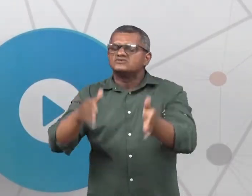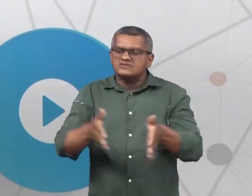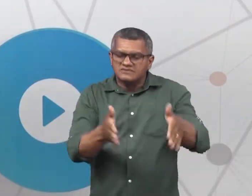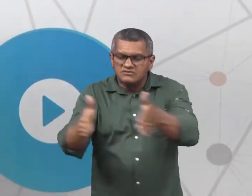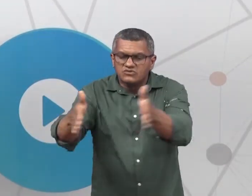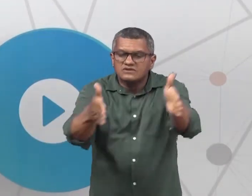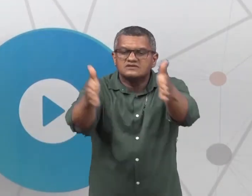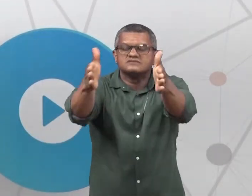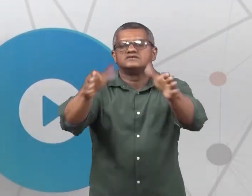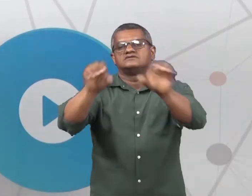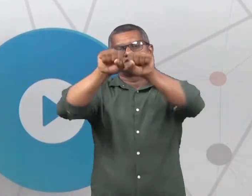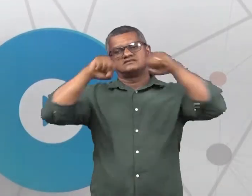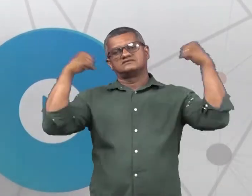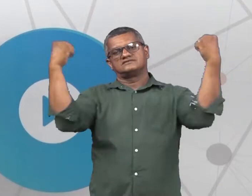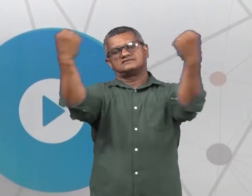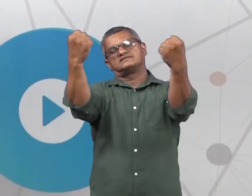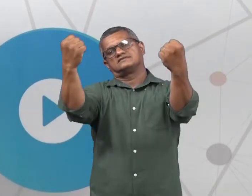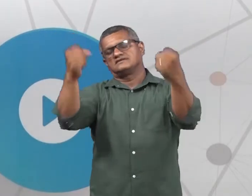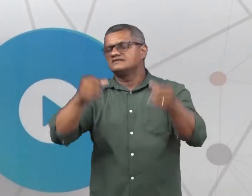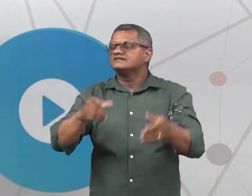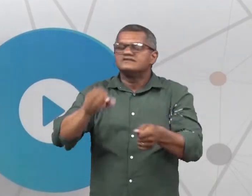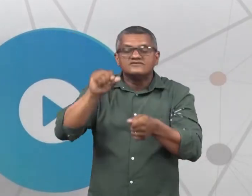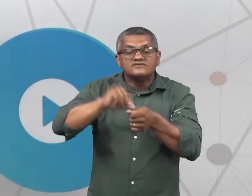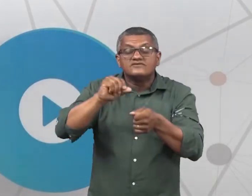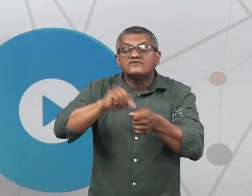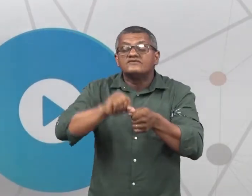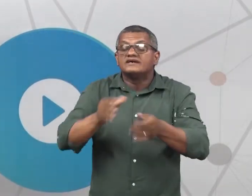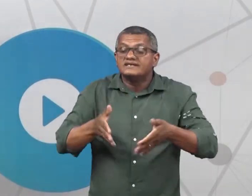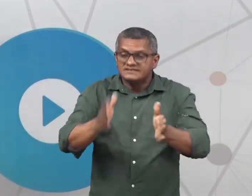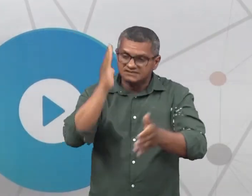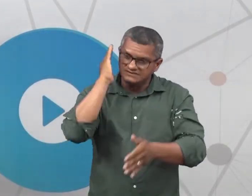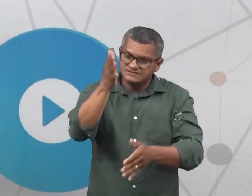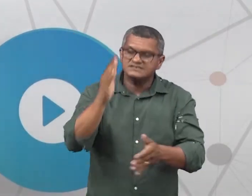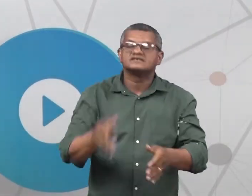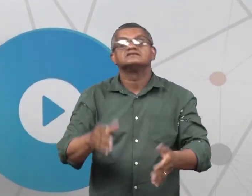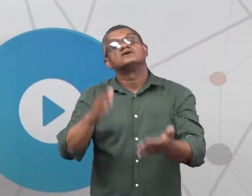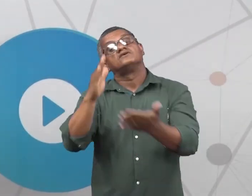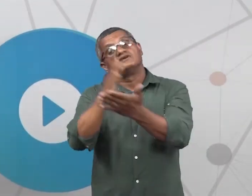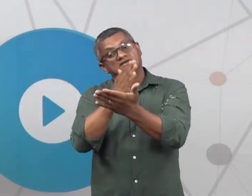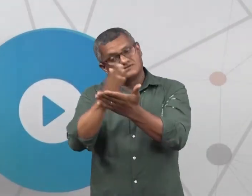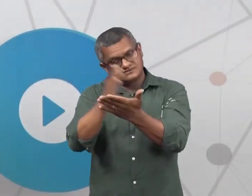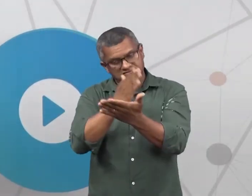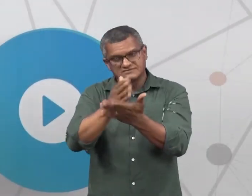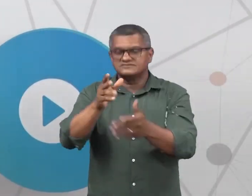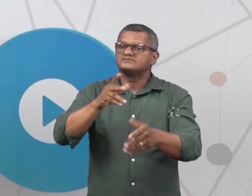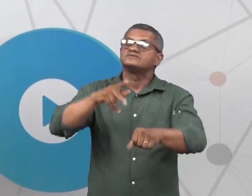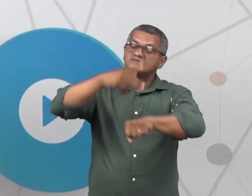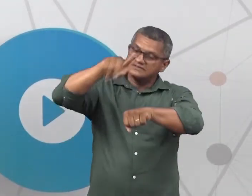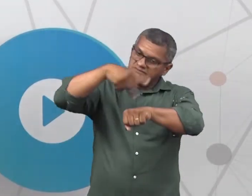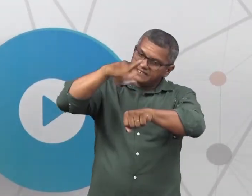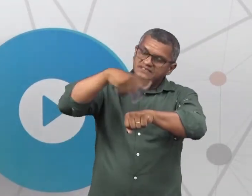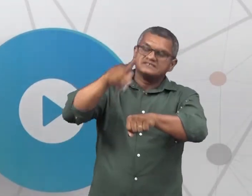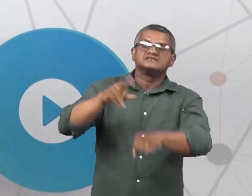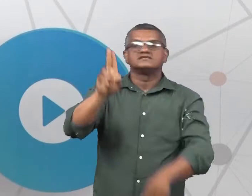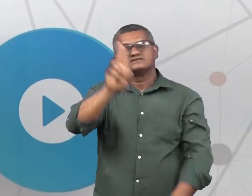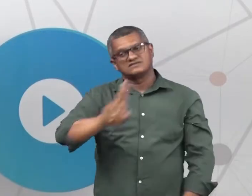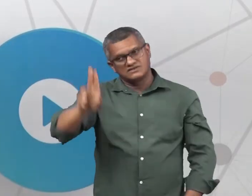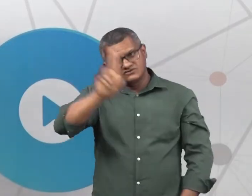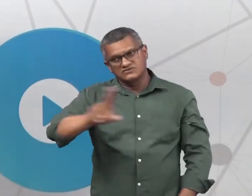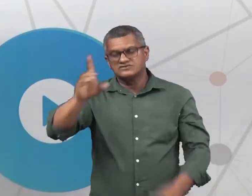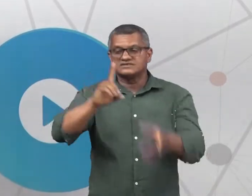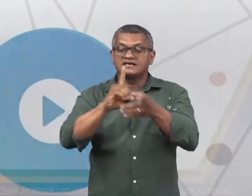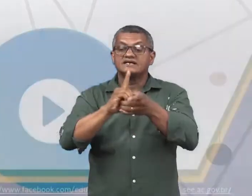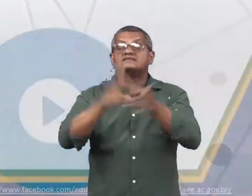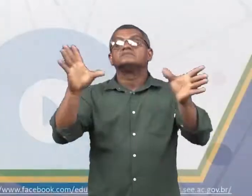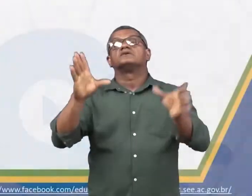uma sociedade vai seguir. Então, em alguns países ainda utiliza essa democracia indireta. No